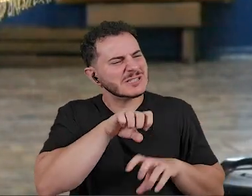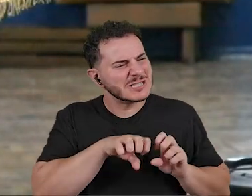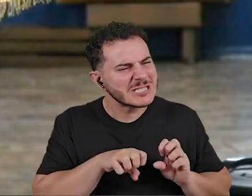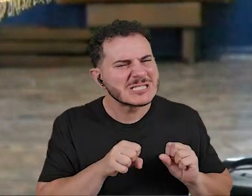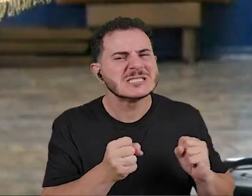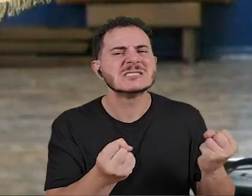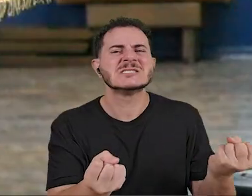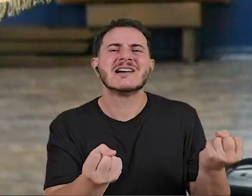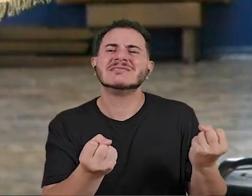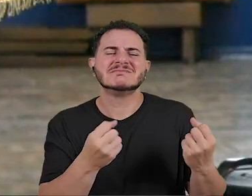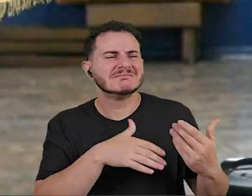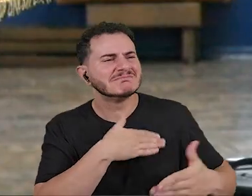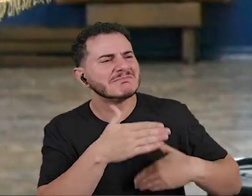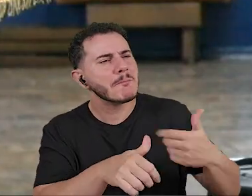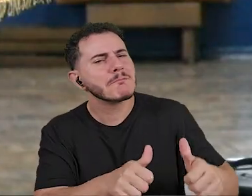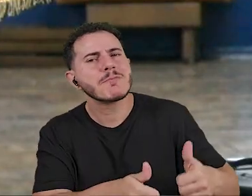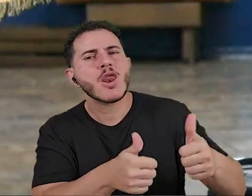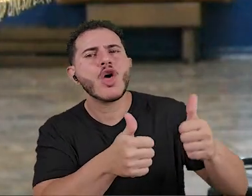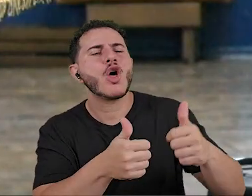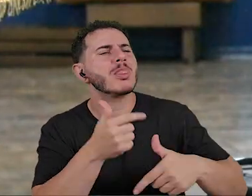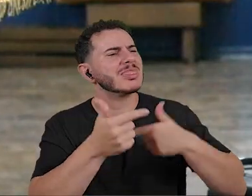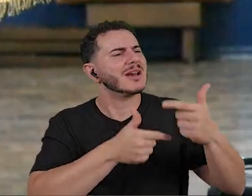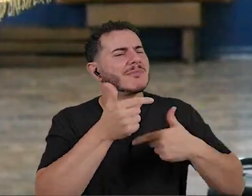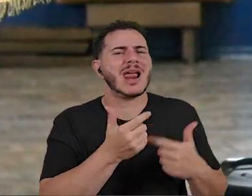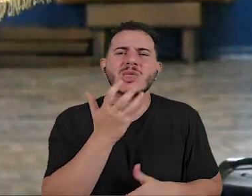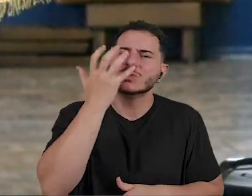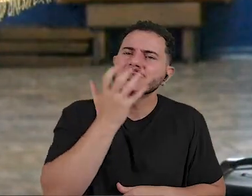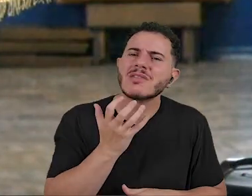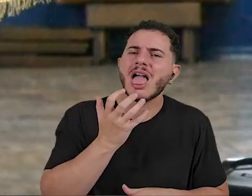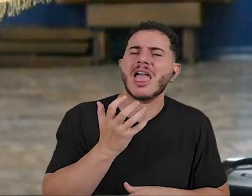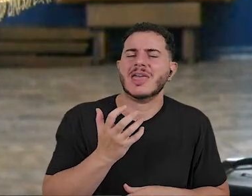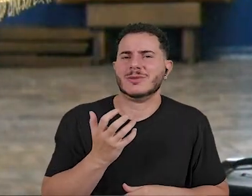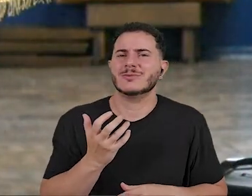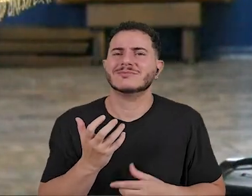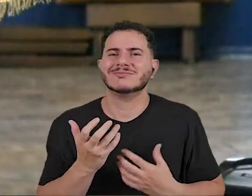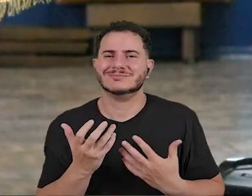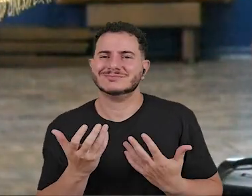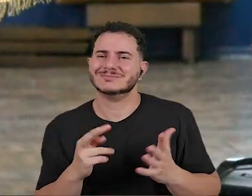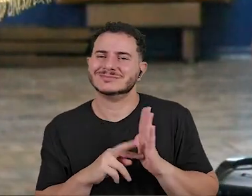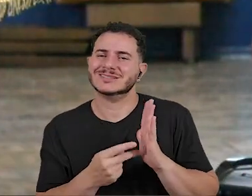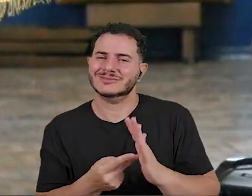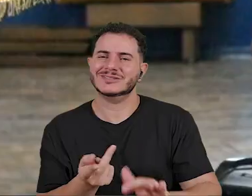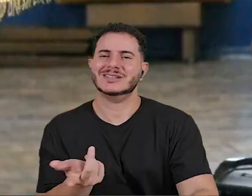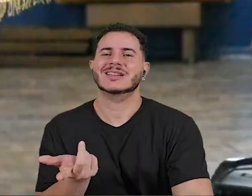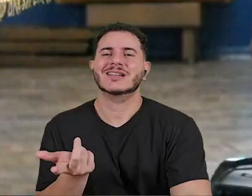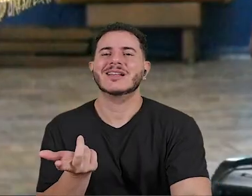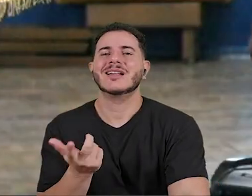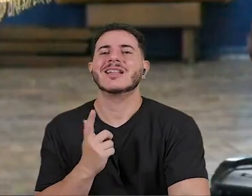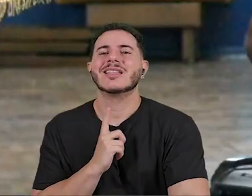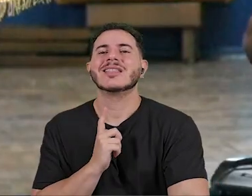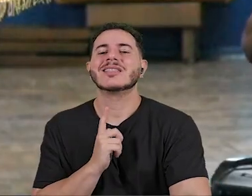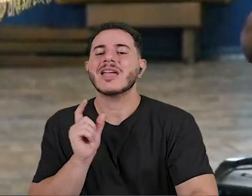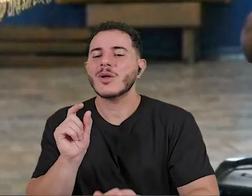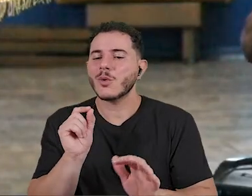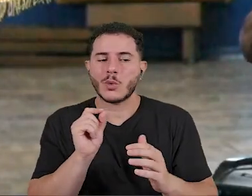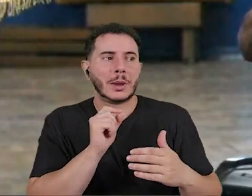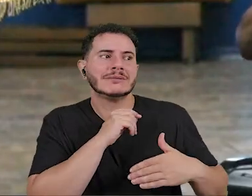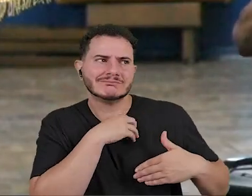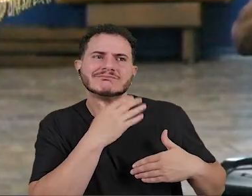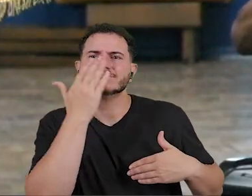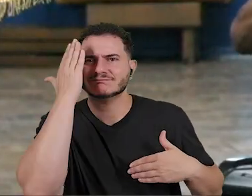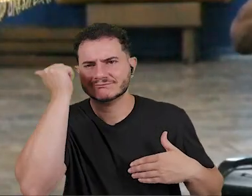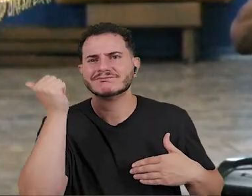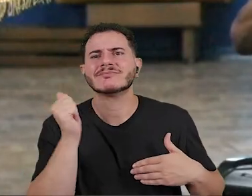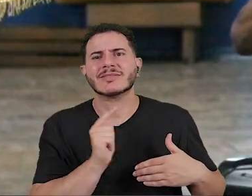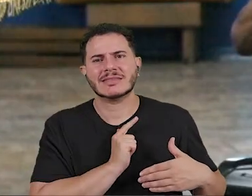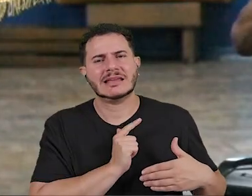carnaval. Então assim, ao mesmo tempo uma labuta muito grande, mas também é muito gratificante,